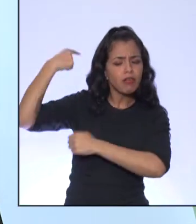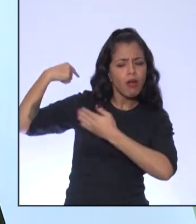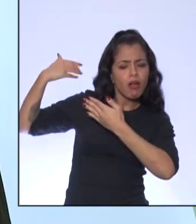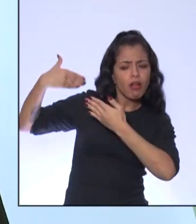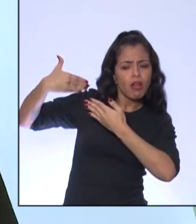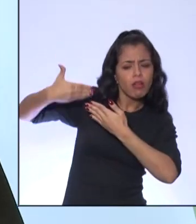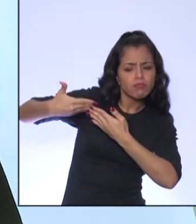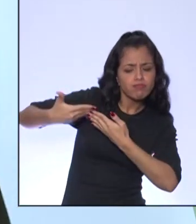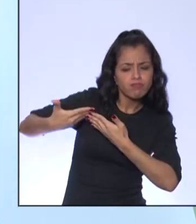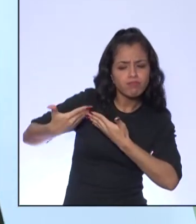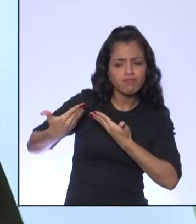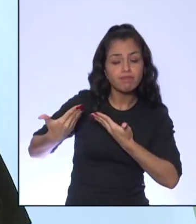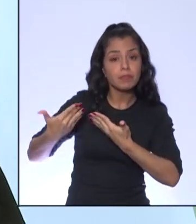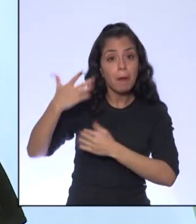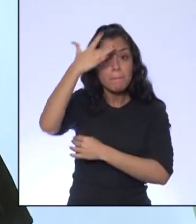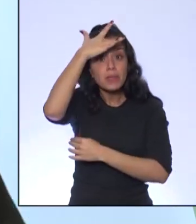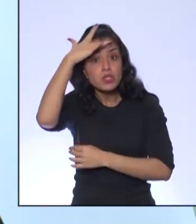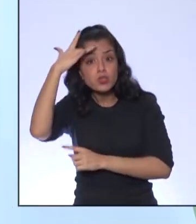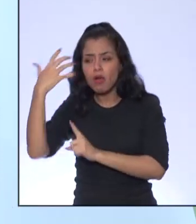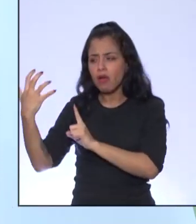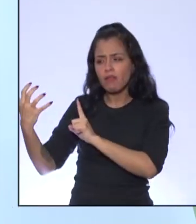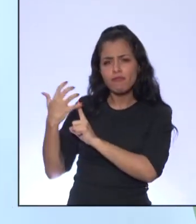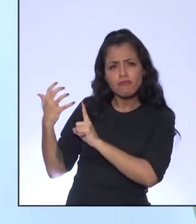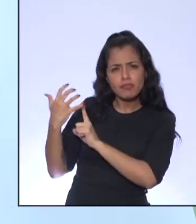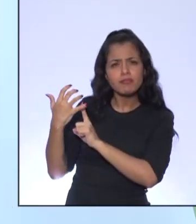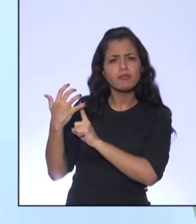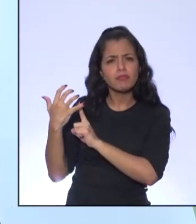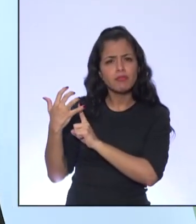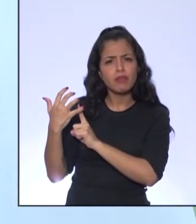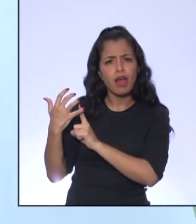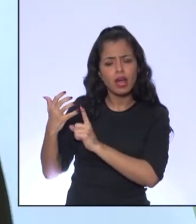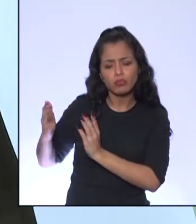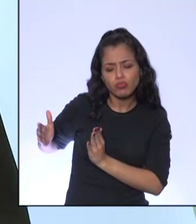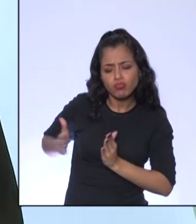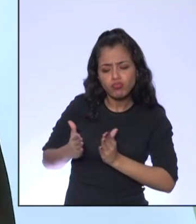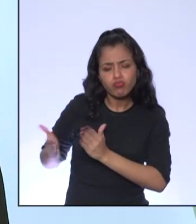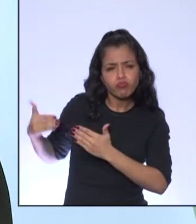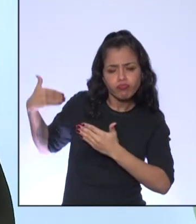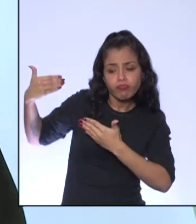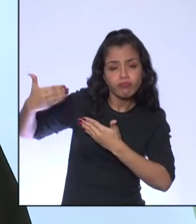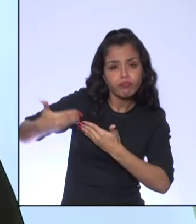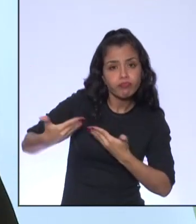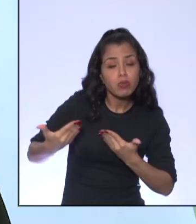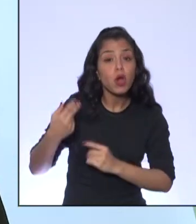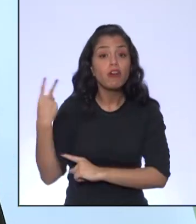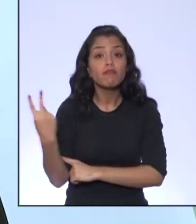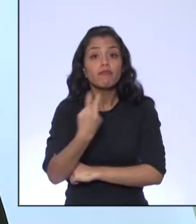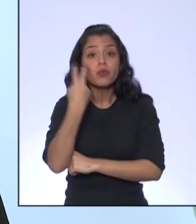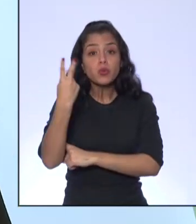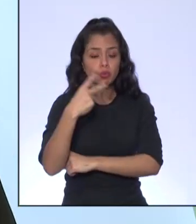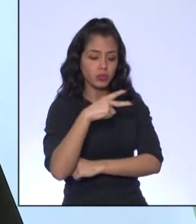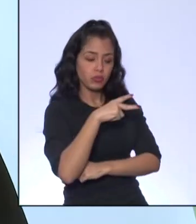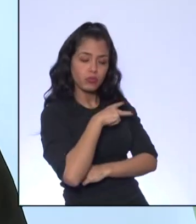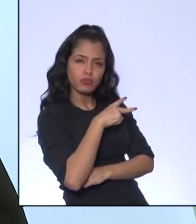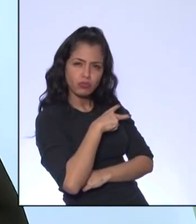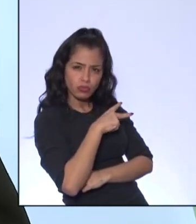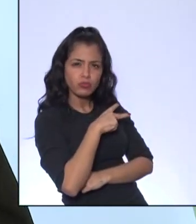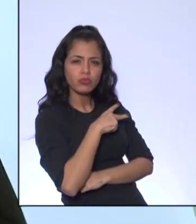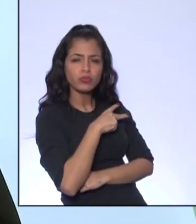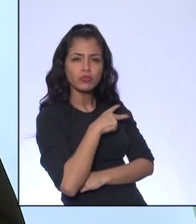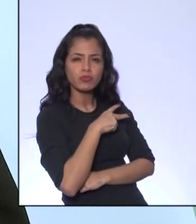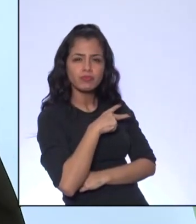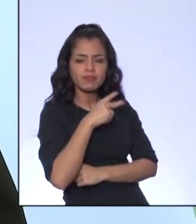são as pessoas que nos influenciaram nessa caminhada, quais são os valores que nós adquirimos, quais são as